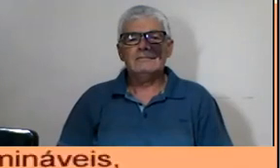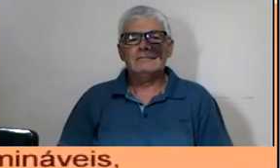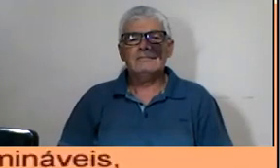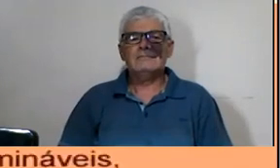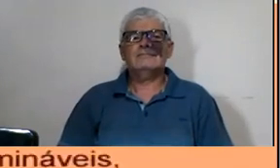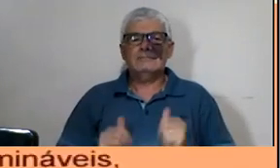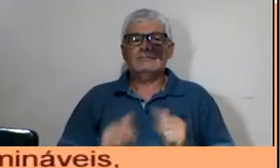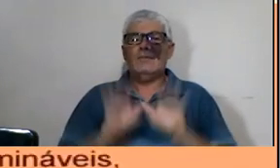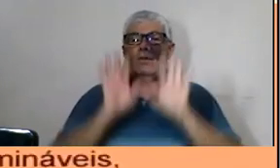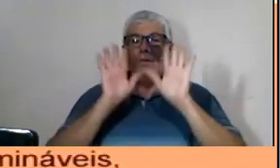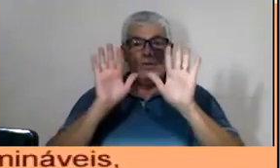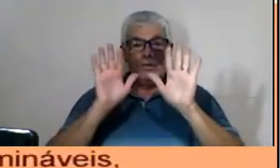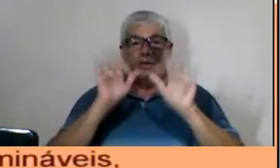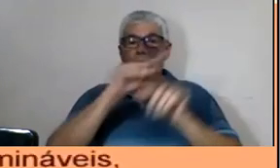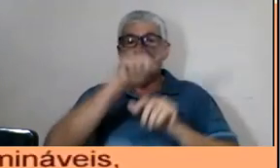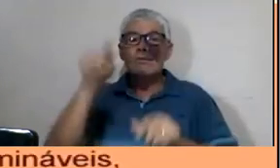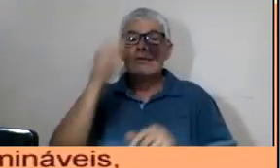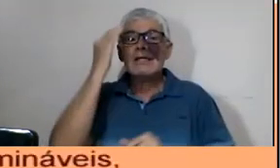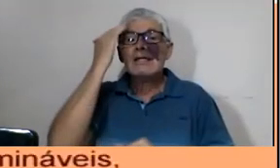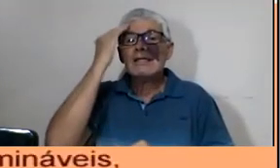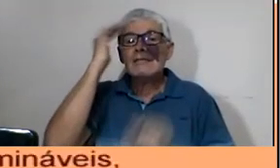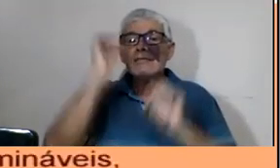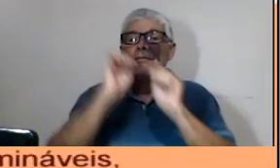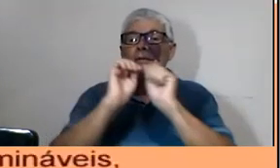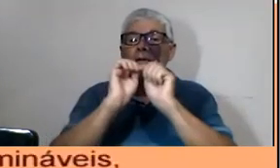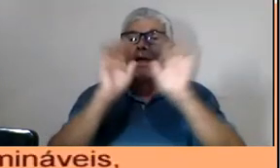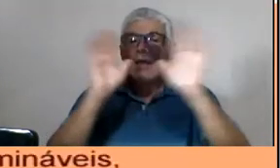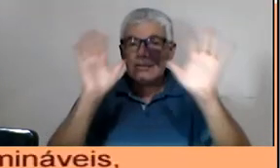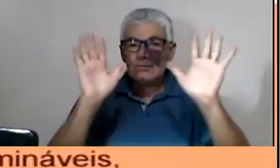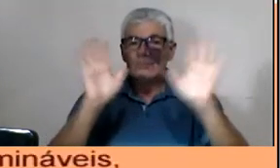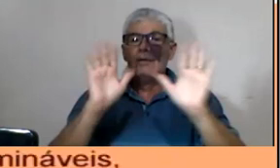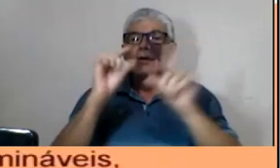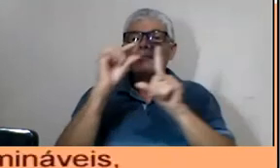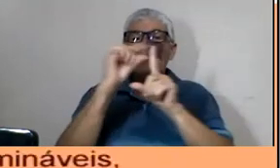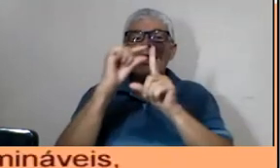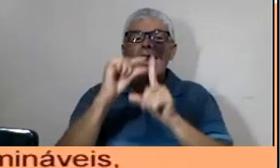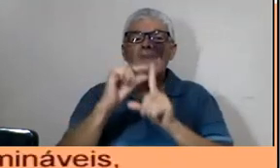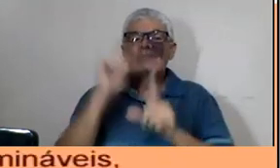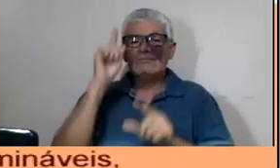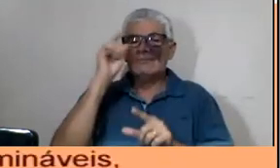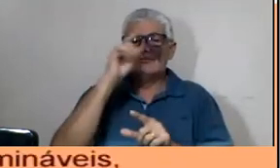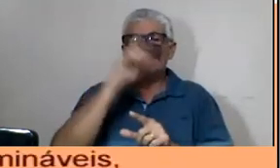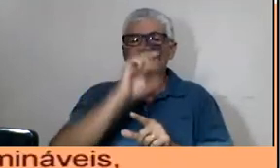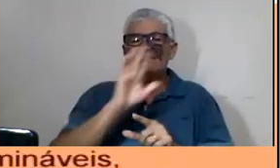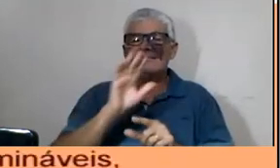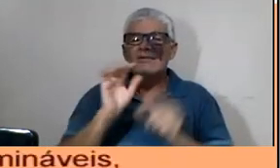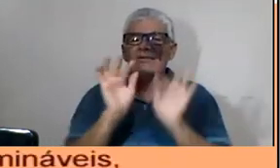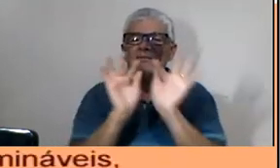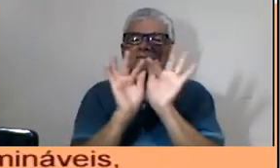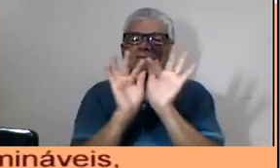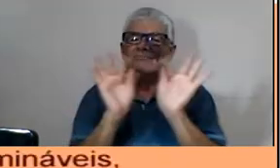houve uma nova rebelião. E nessa segunda rebelião de Judá contra esse Sírio, no caso,